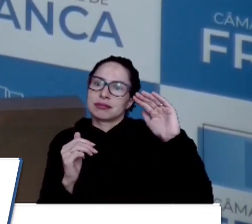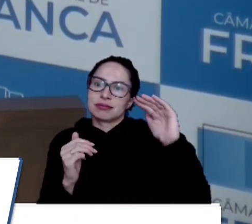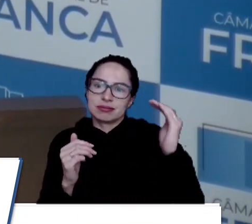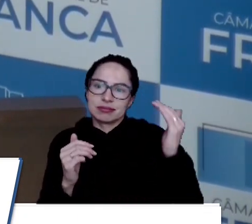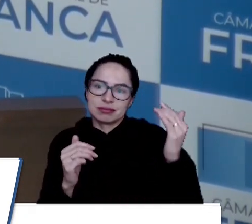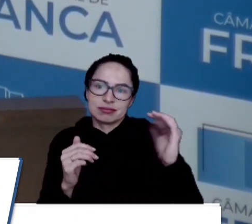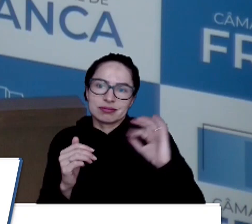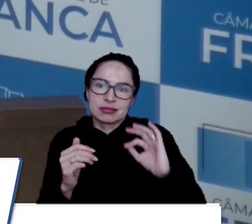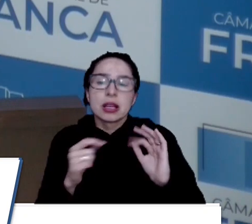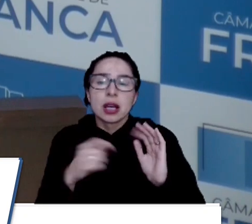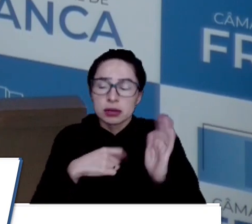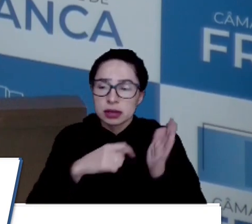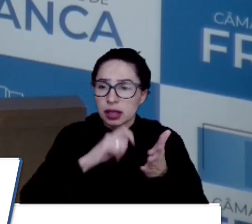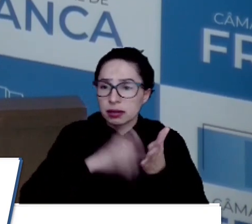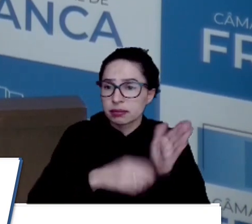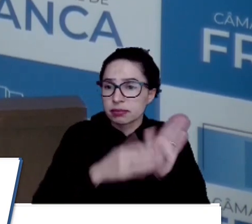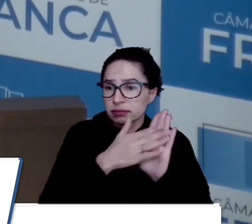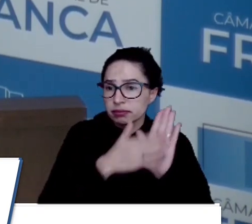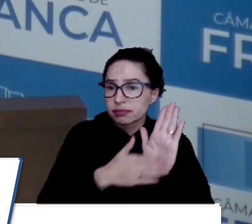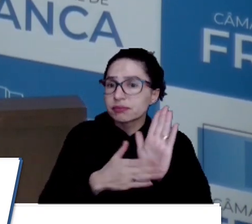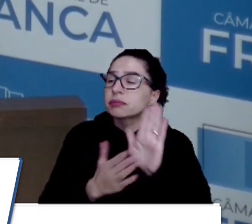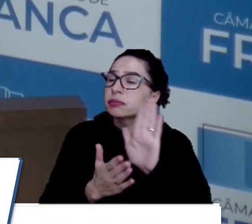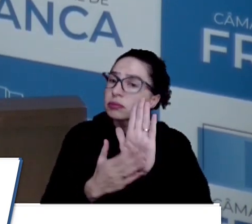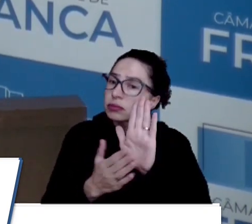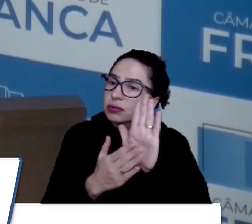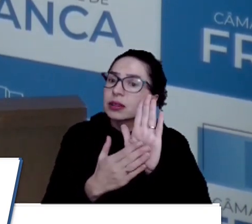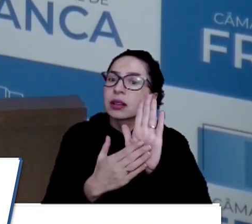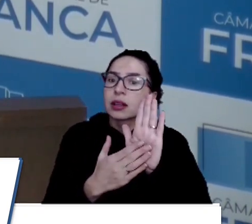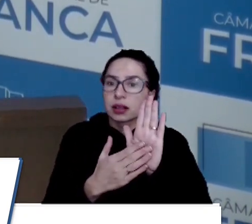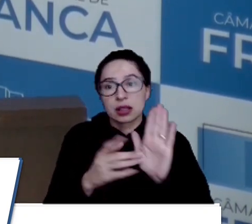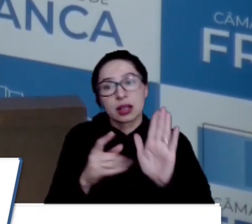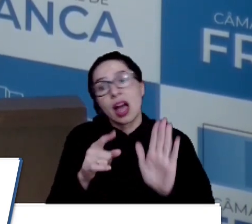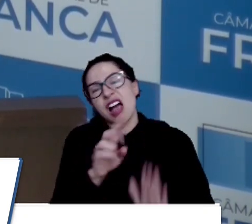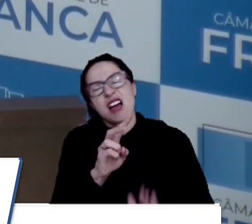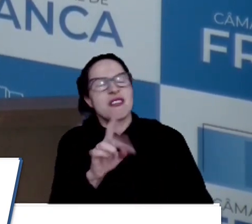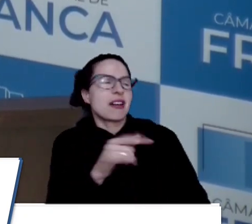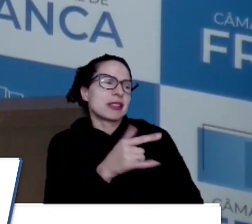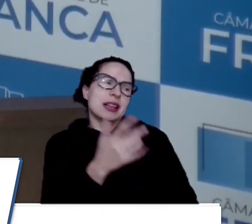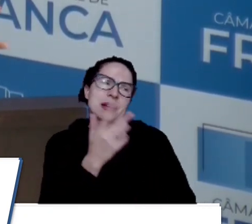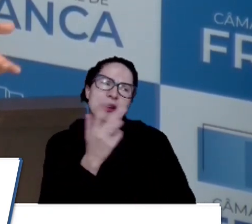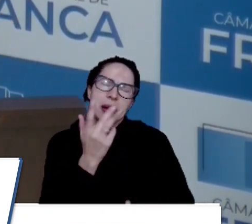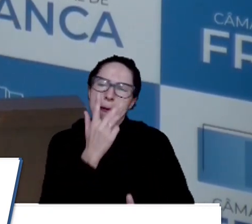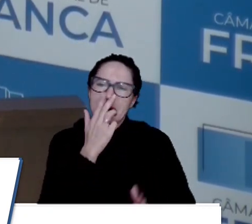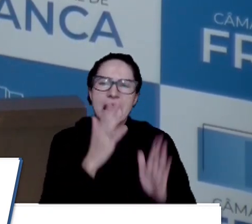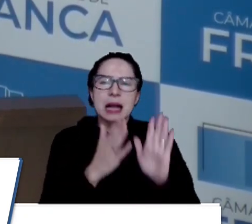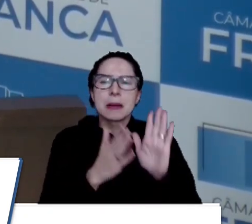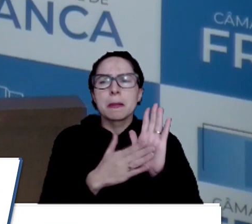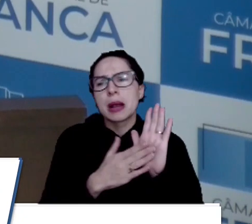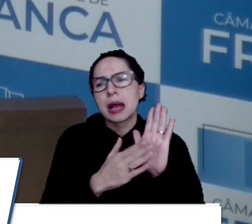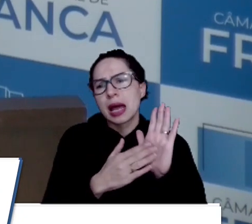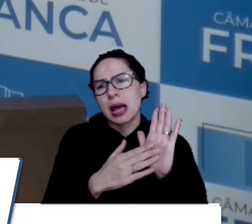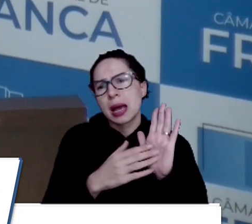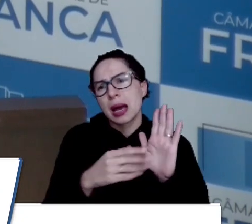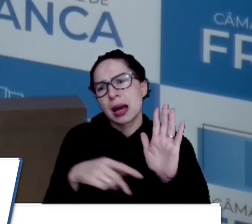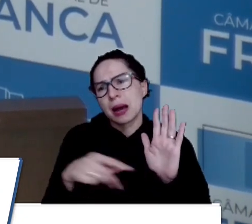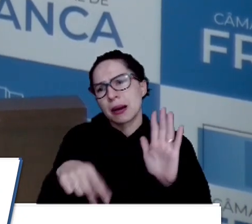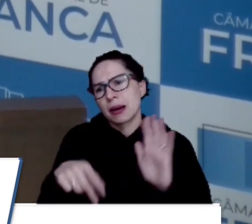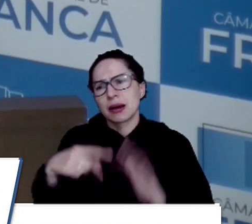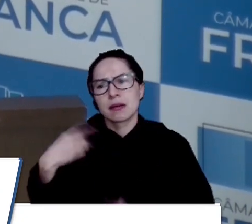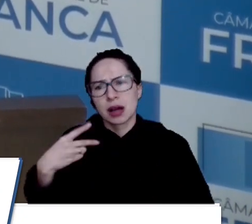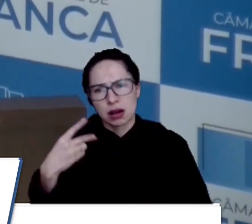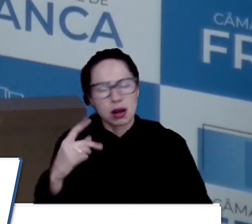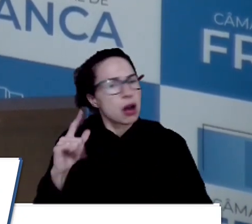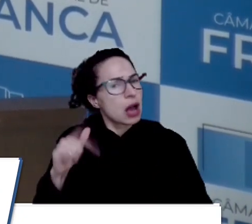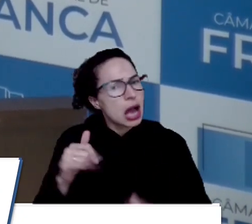baixo assinado que eu procuro, que aí vocês vão falar assim, mas isso aqui não é pauta de vereador. Não, é pauta de